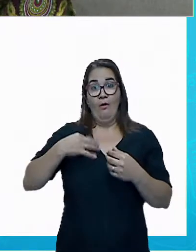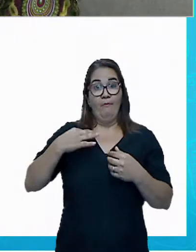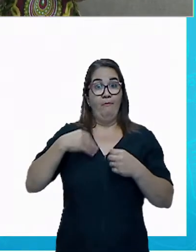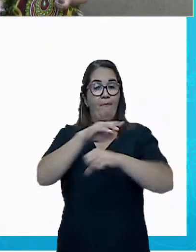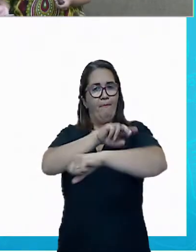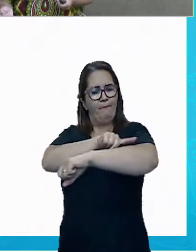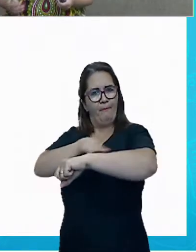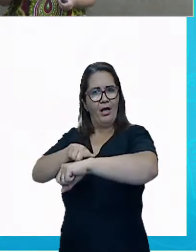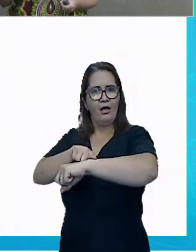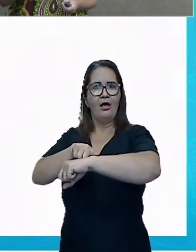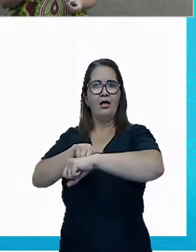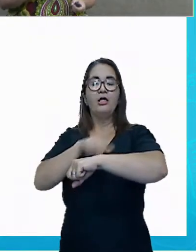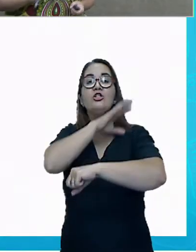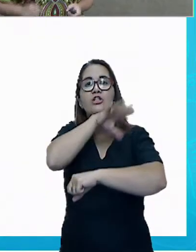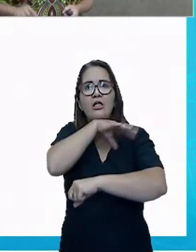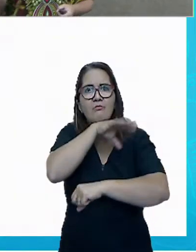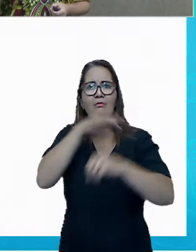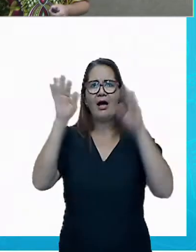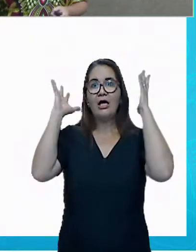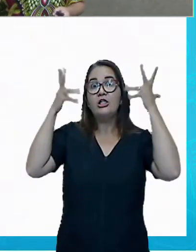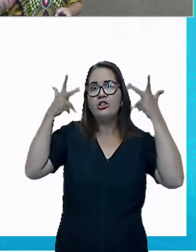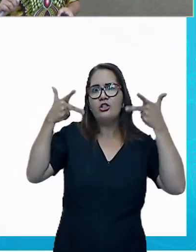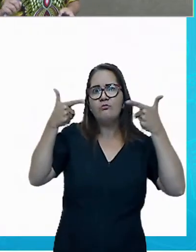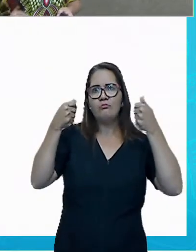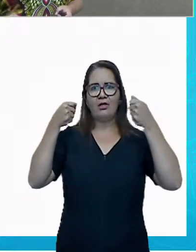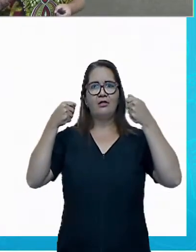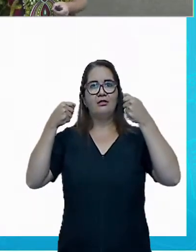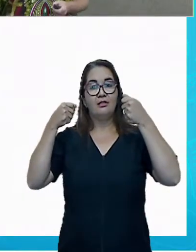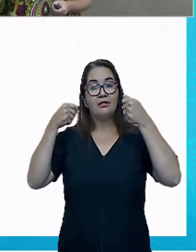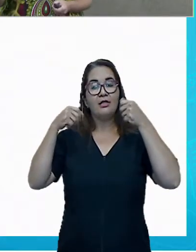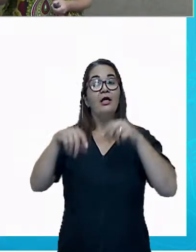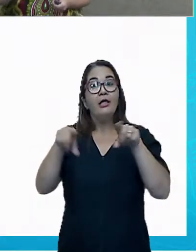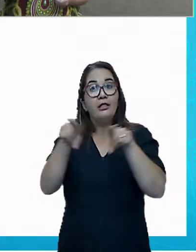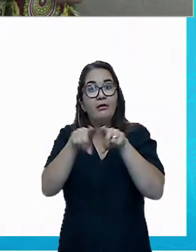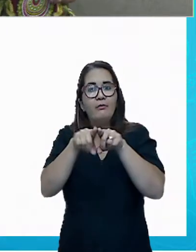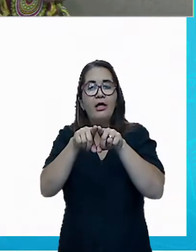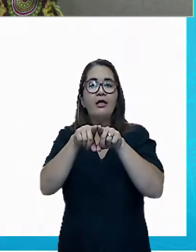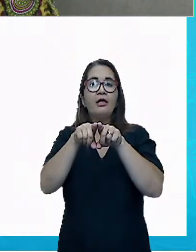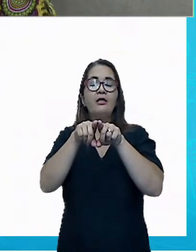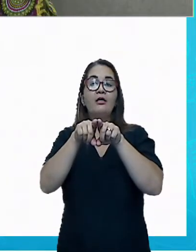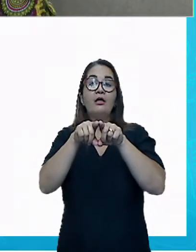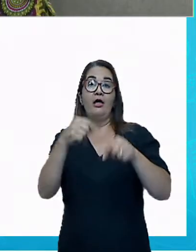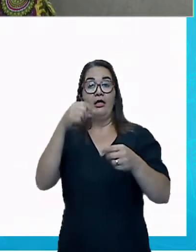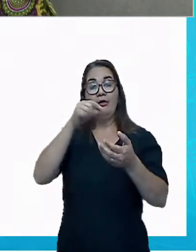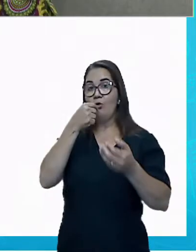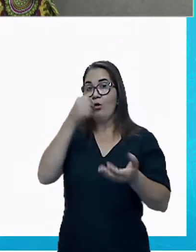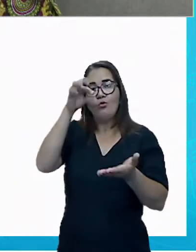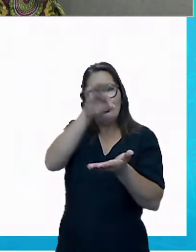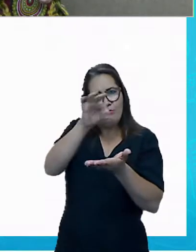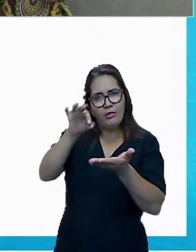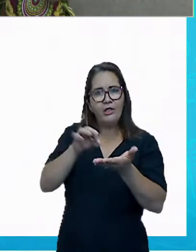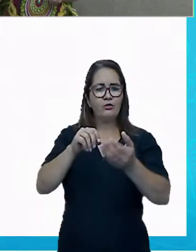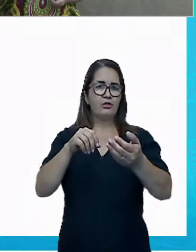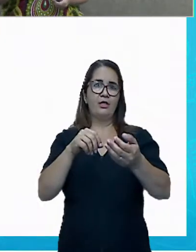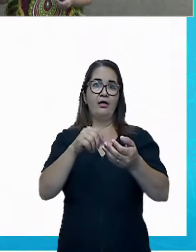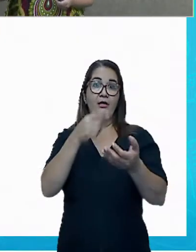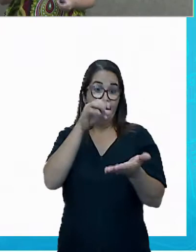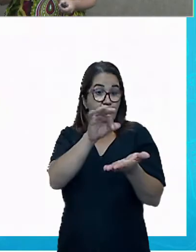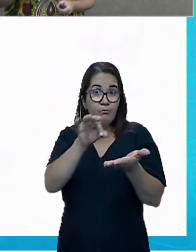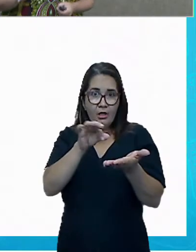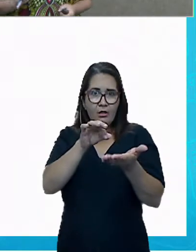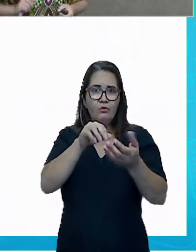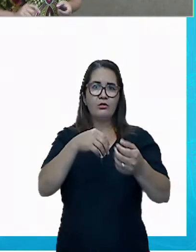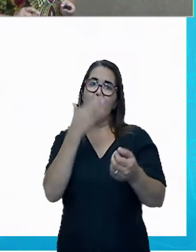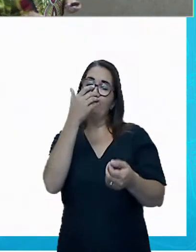couro, metal e marfim. Produtos esses confeccionados pelos artesãos e também produtos